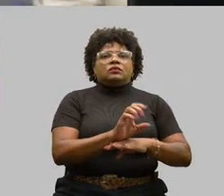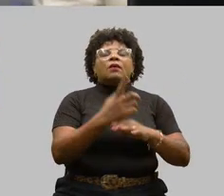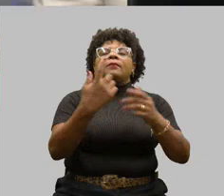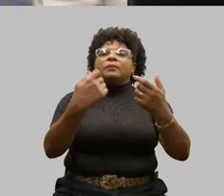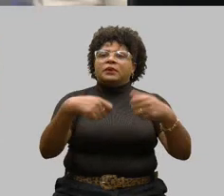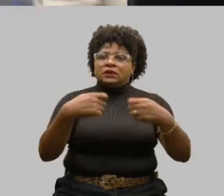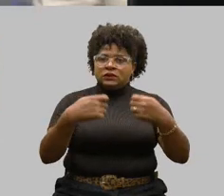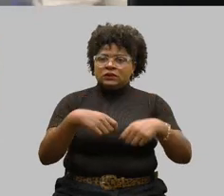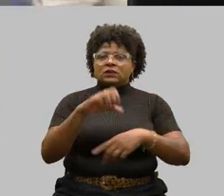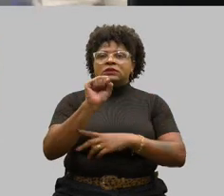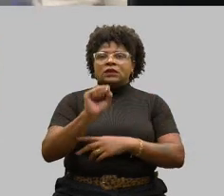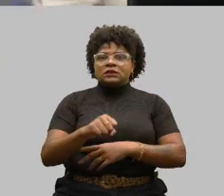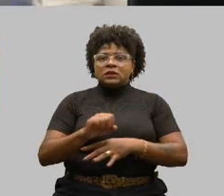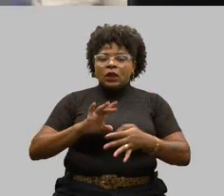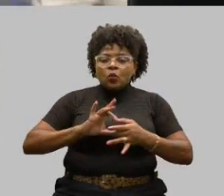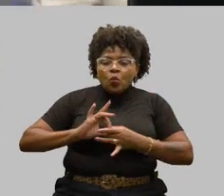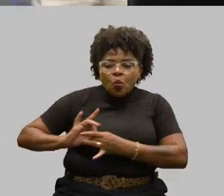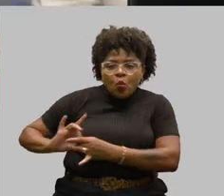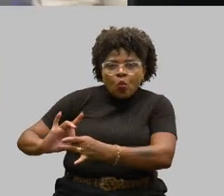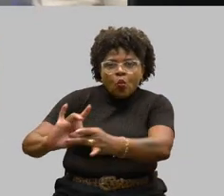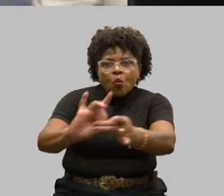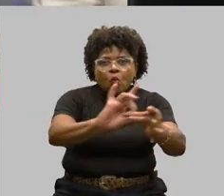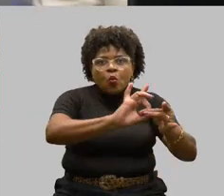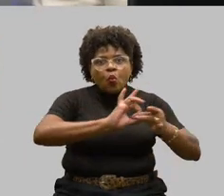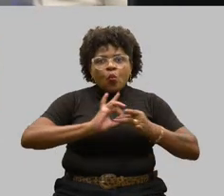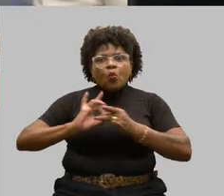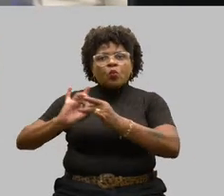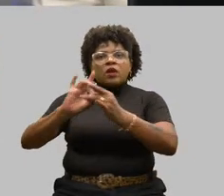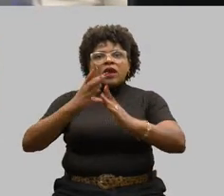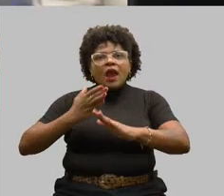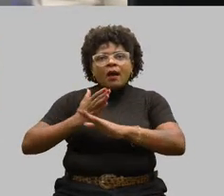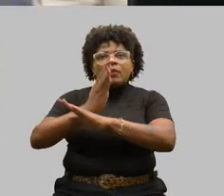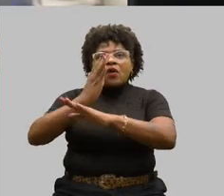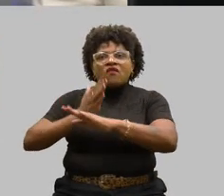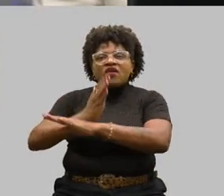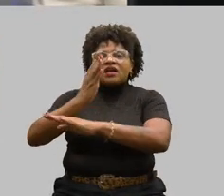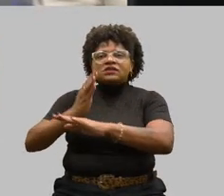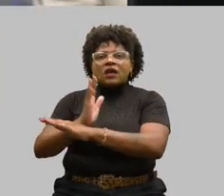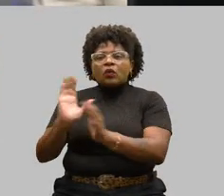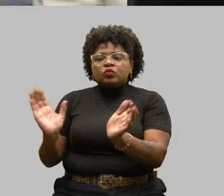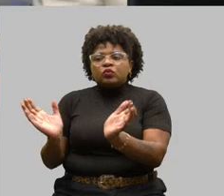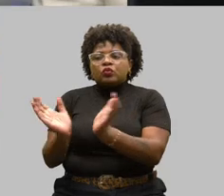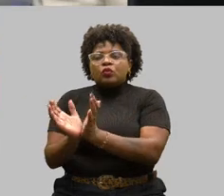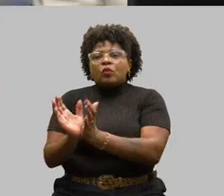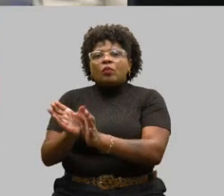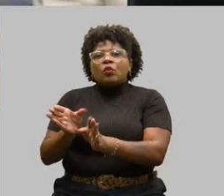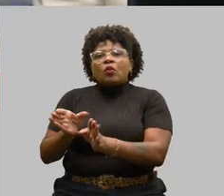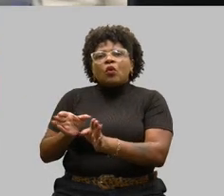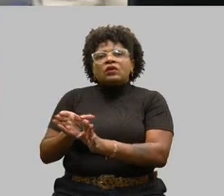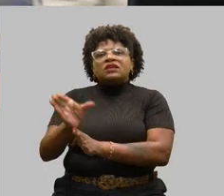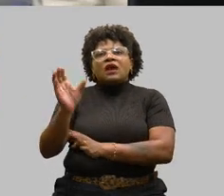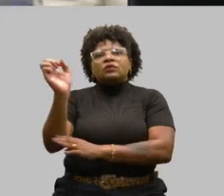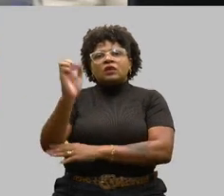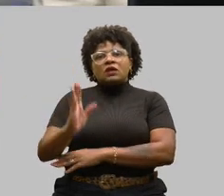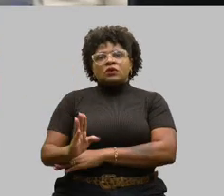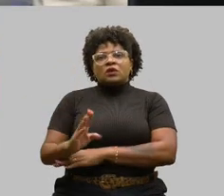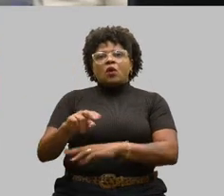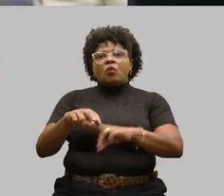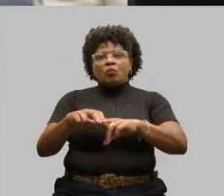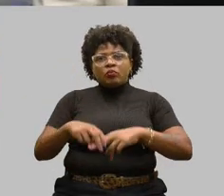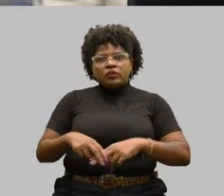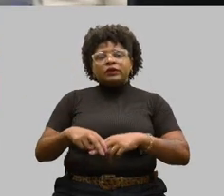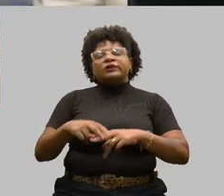de unanimidade de aprovação no Conselho Nacional por isso nós estamos encontrando